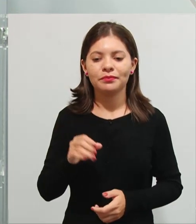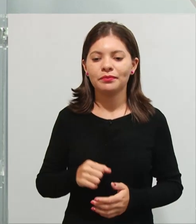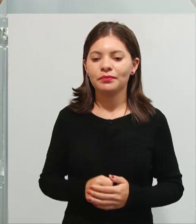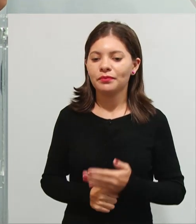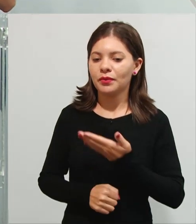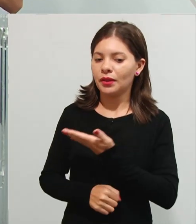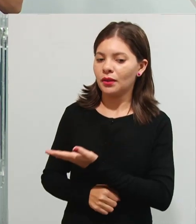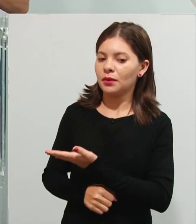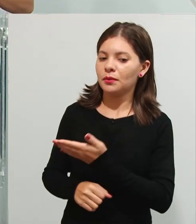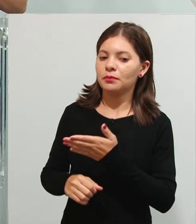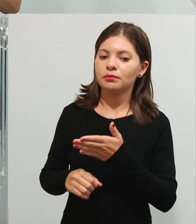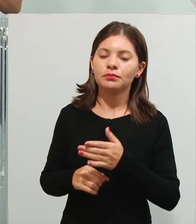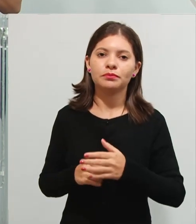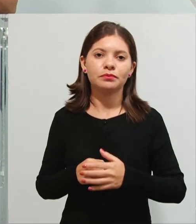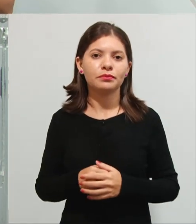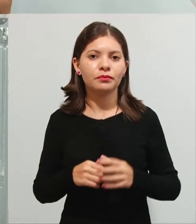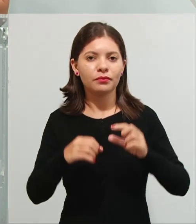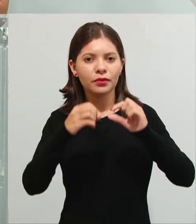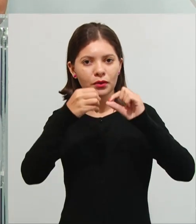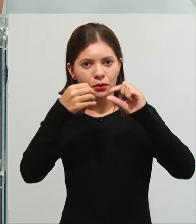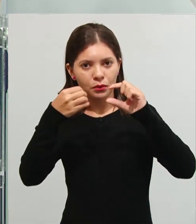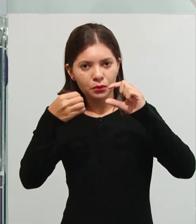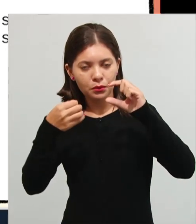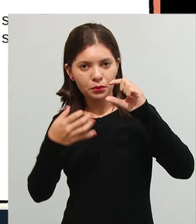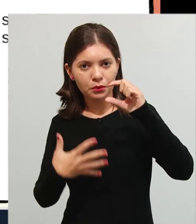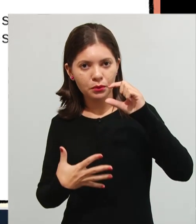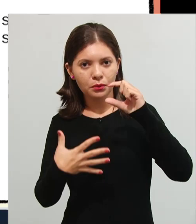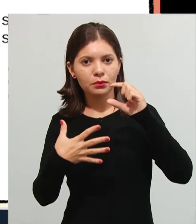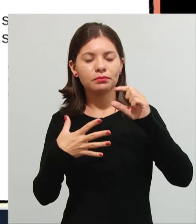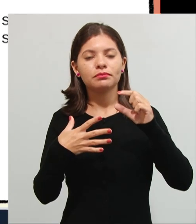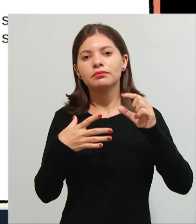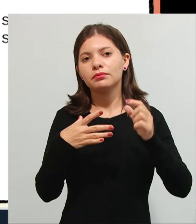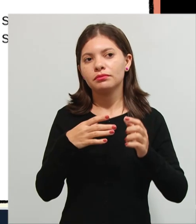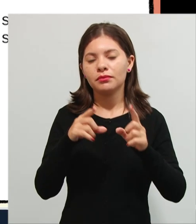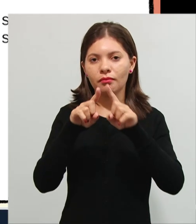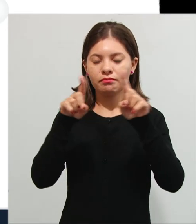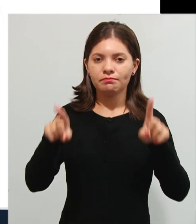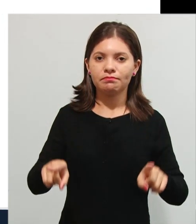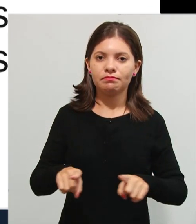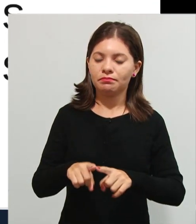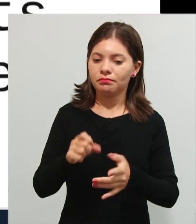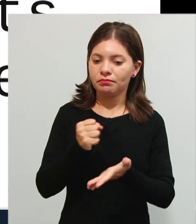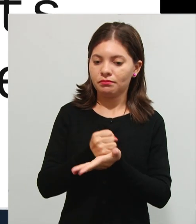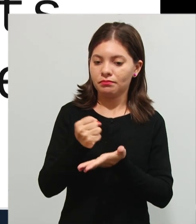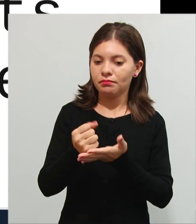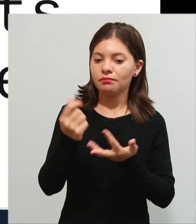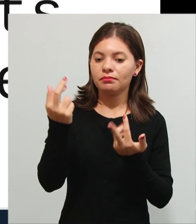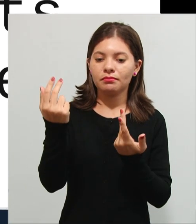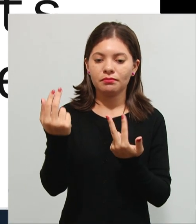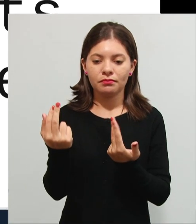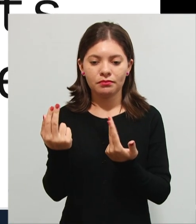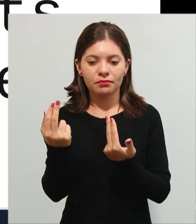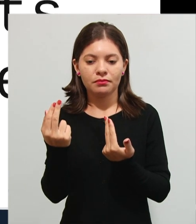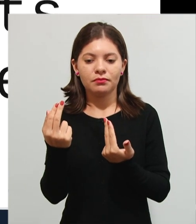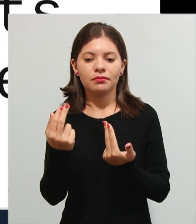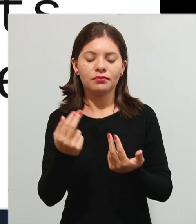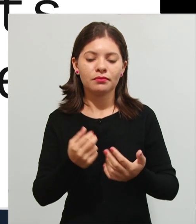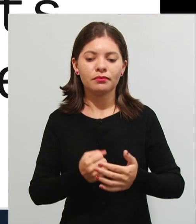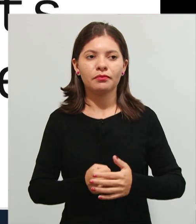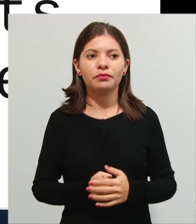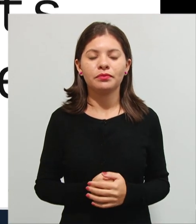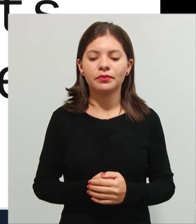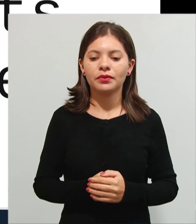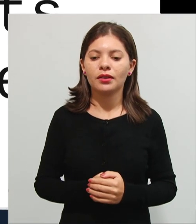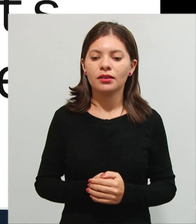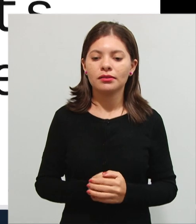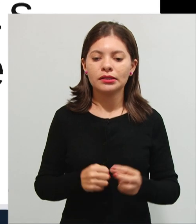gente utiliza esses recursos, tá certo? Então, a gente tem o Google Docs, que também é similar